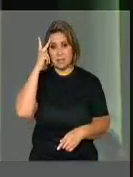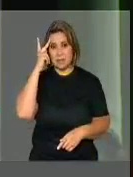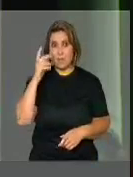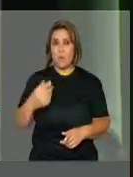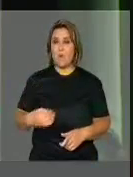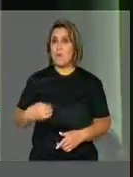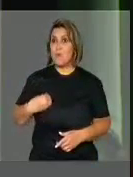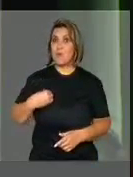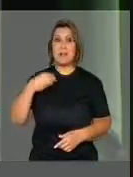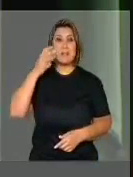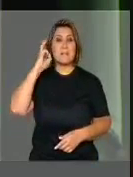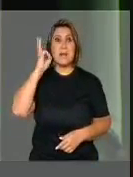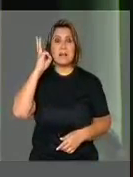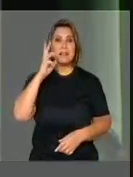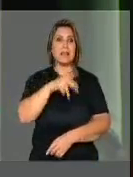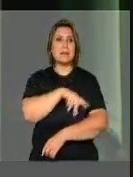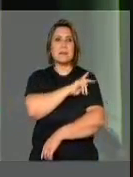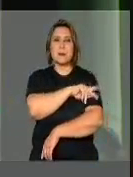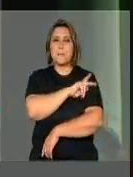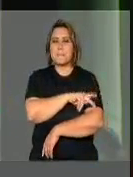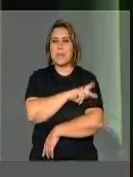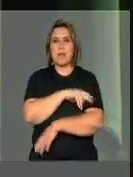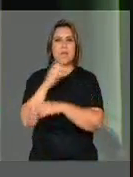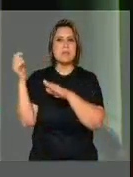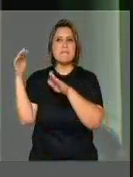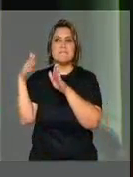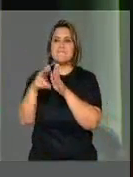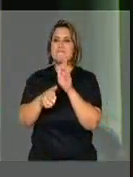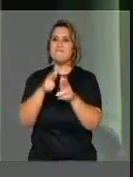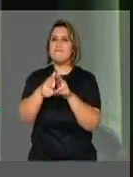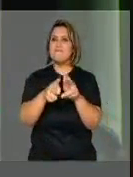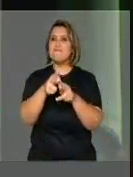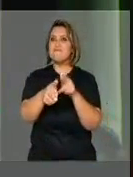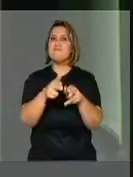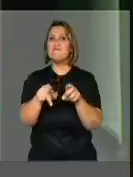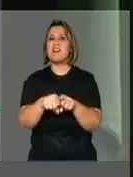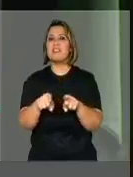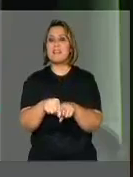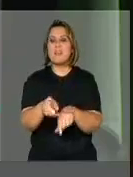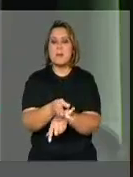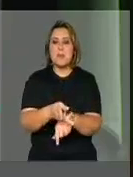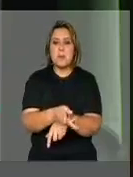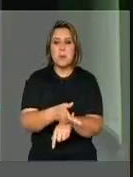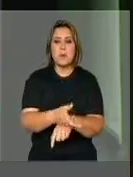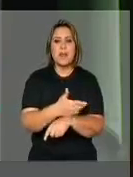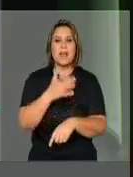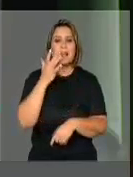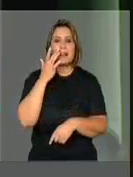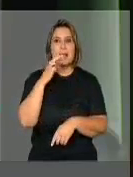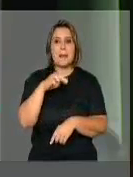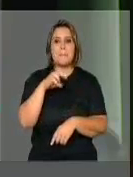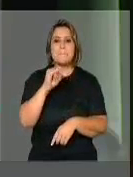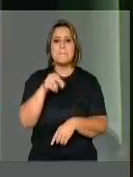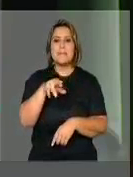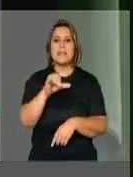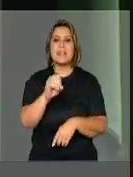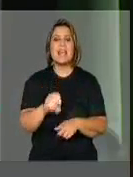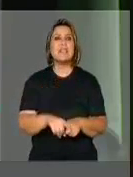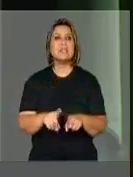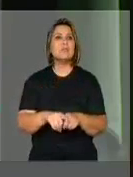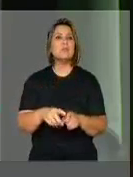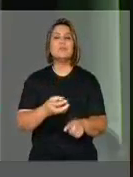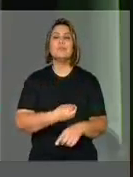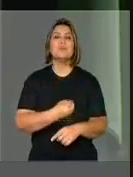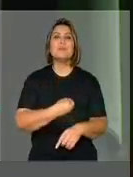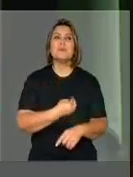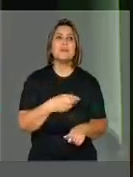do Maranhão, do Piauí e de outros estados da região em busca do Eldorado para viver situações de